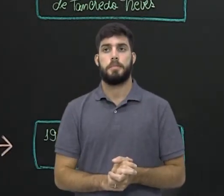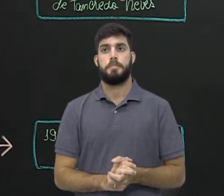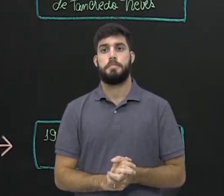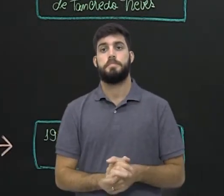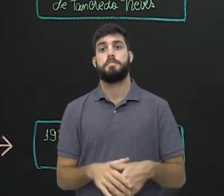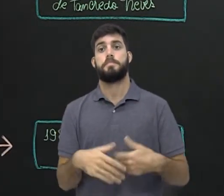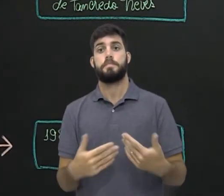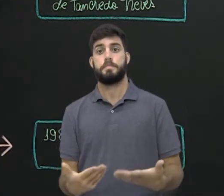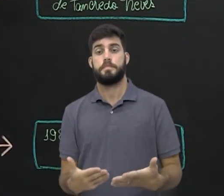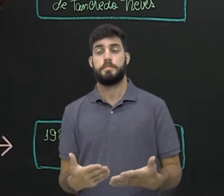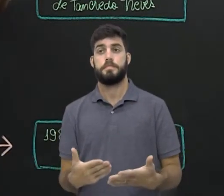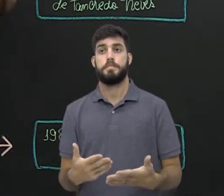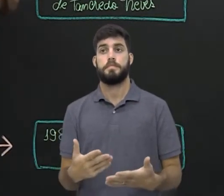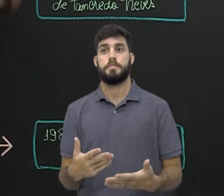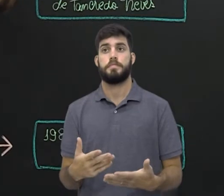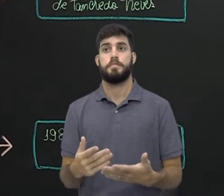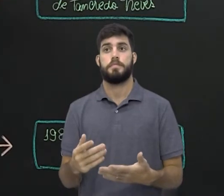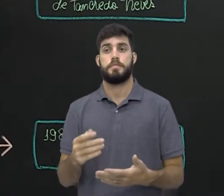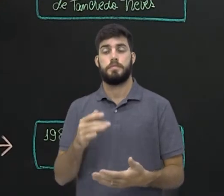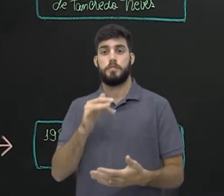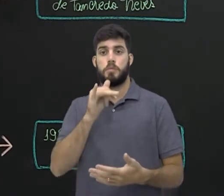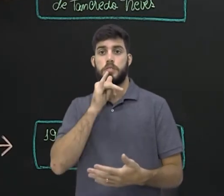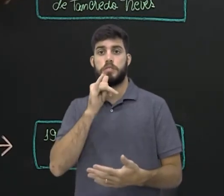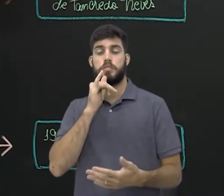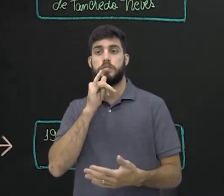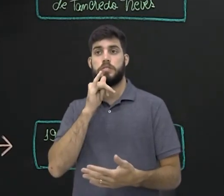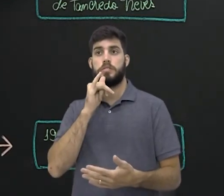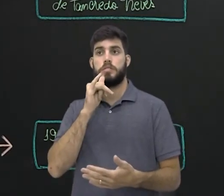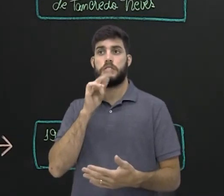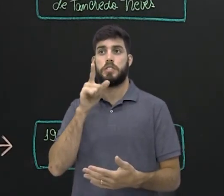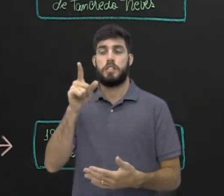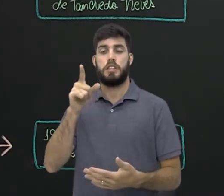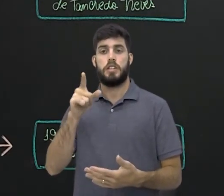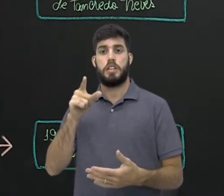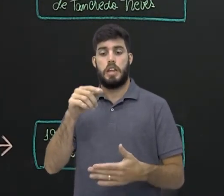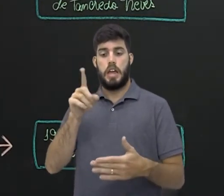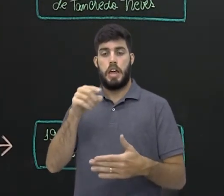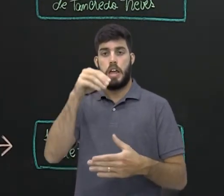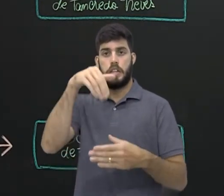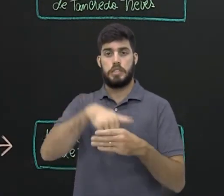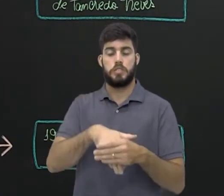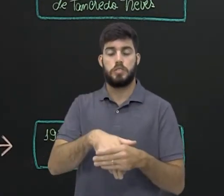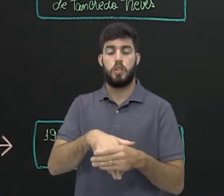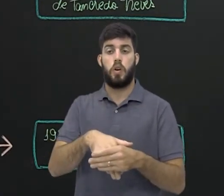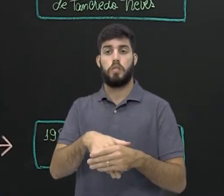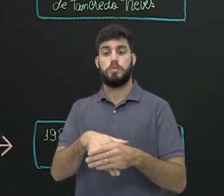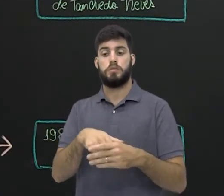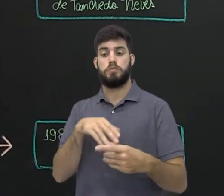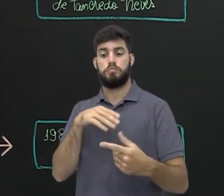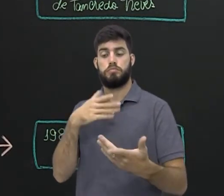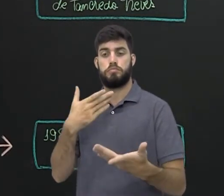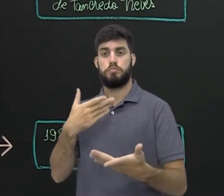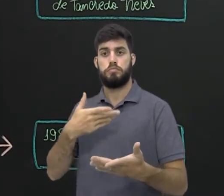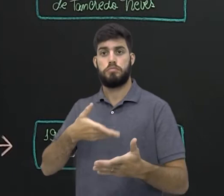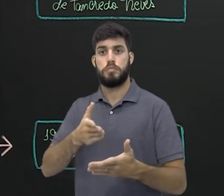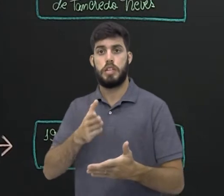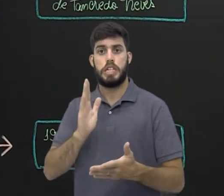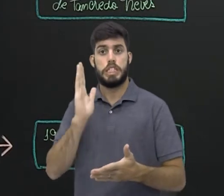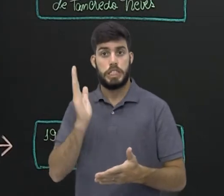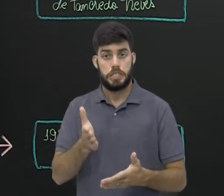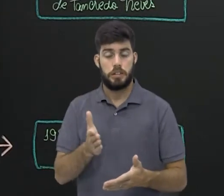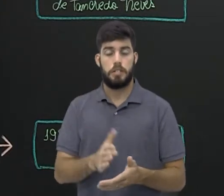foi feita uma campanha pelo voto direto, por eleições diretas, né? Queremos eleições diretas